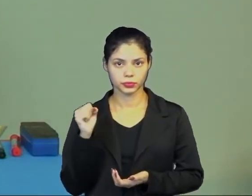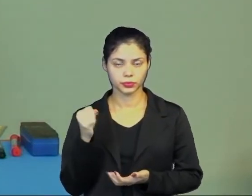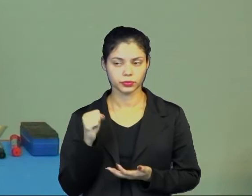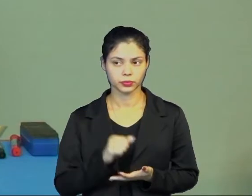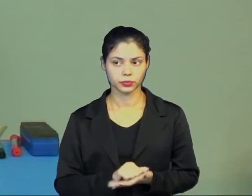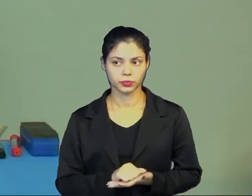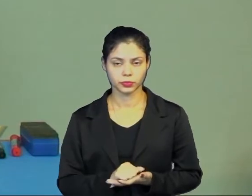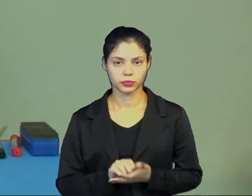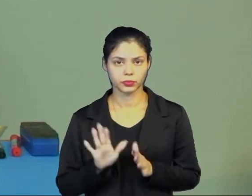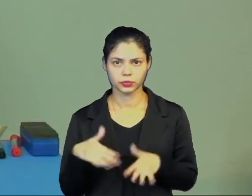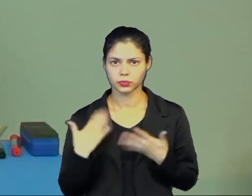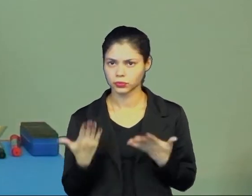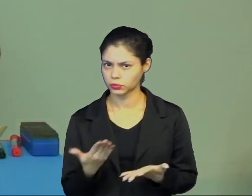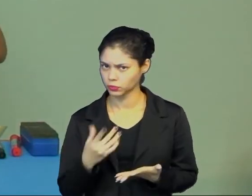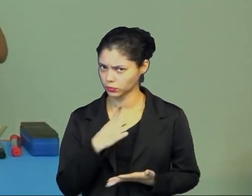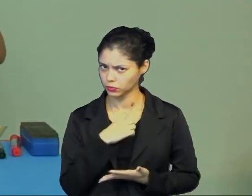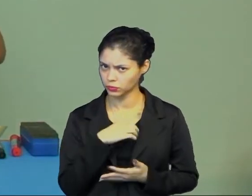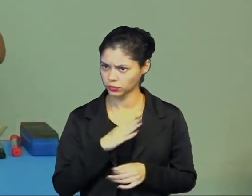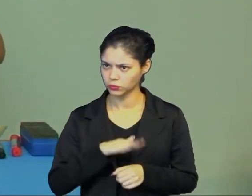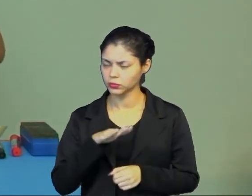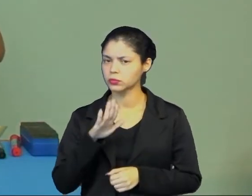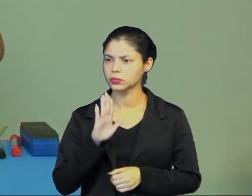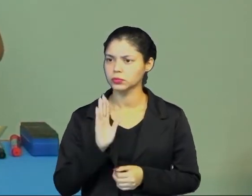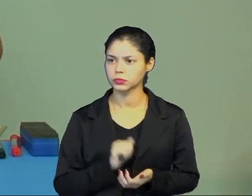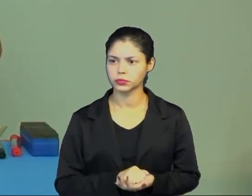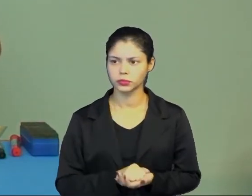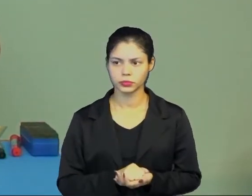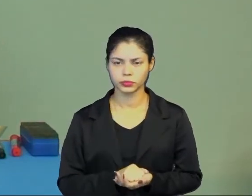8. Qual coleção eu tenho mais?